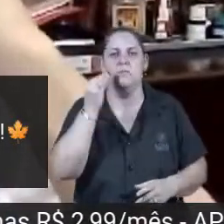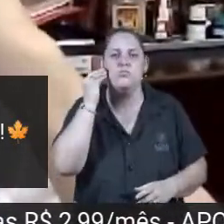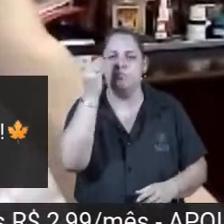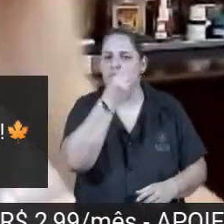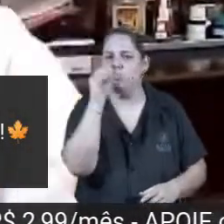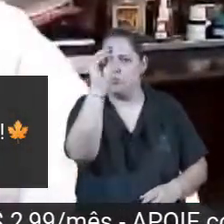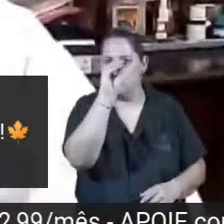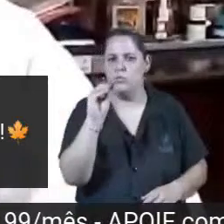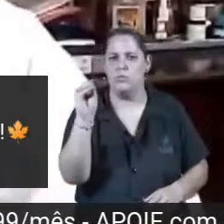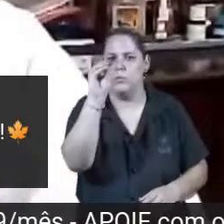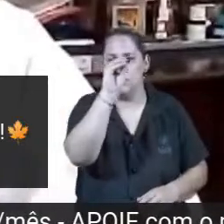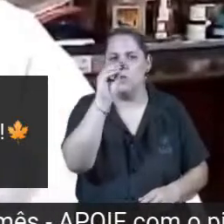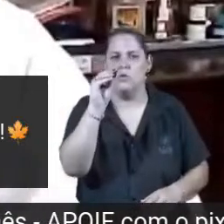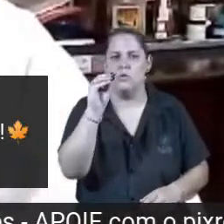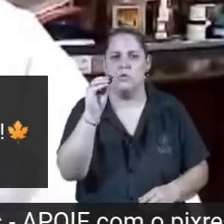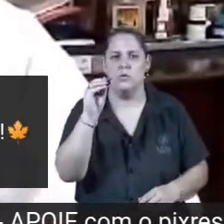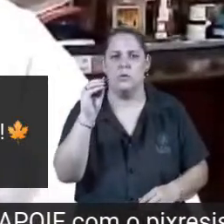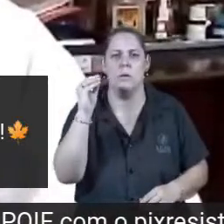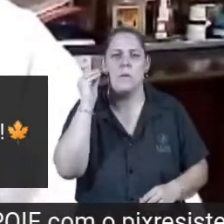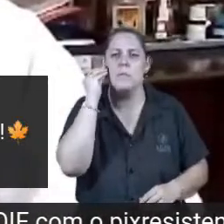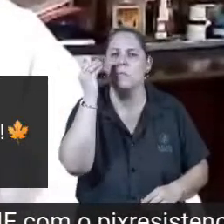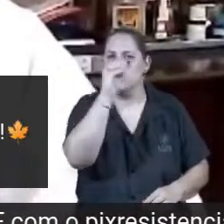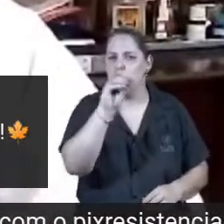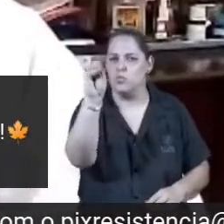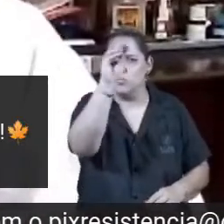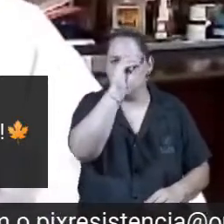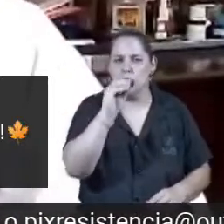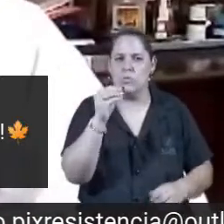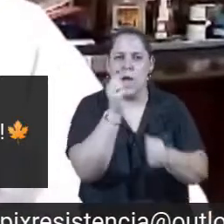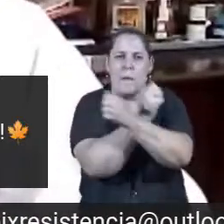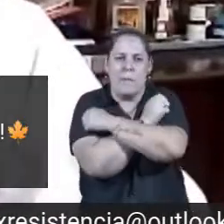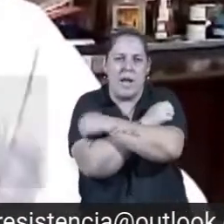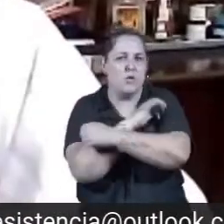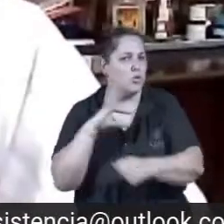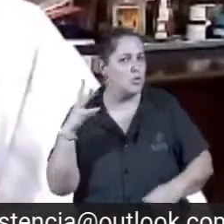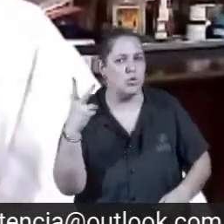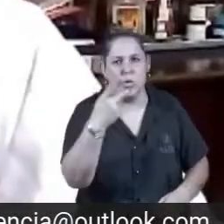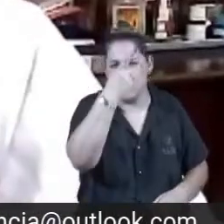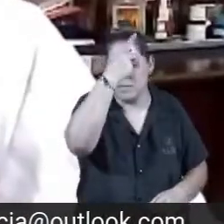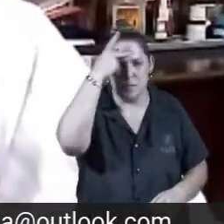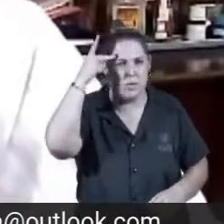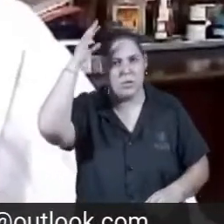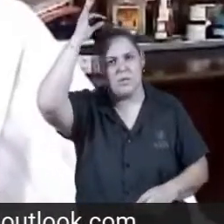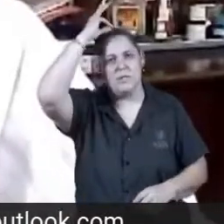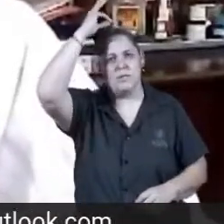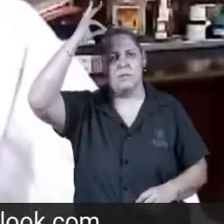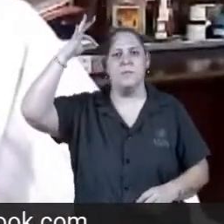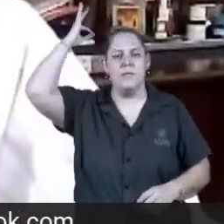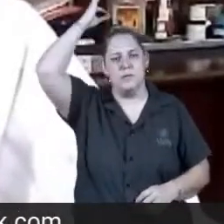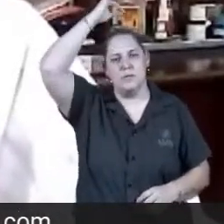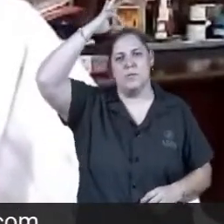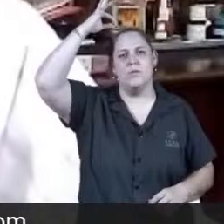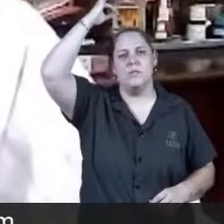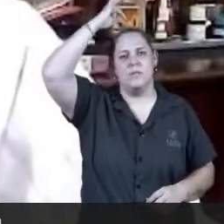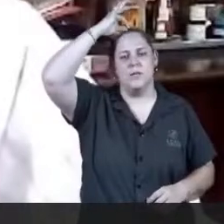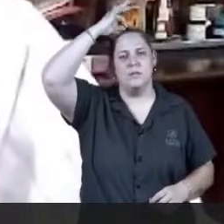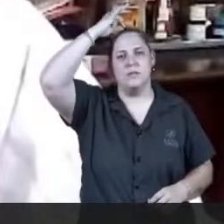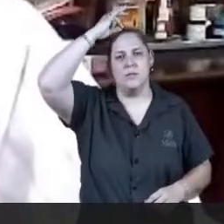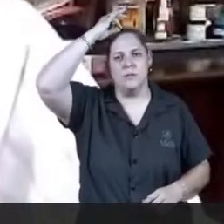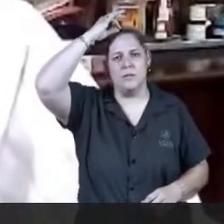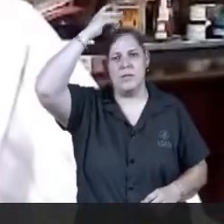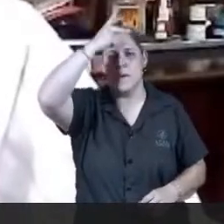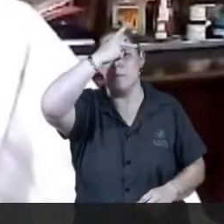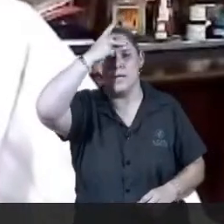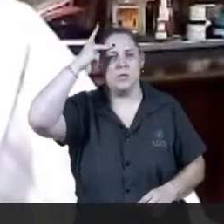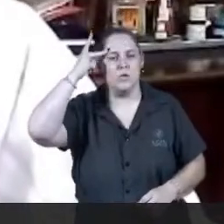para você e beijão, abraço para todos o pessoal do Espírito Santo, na pessoa